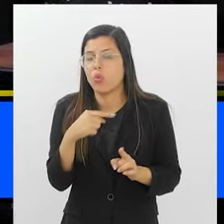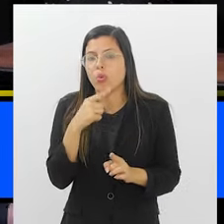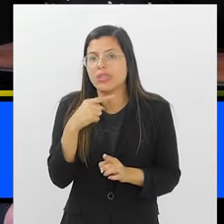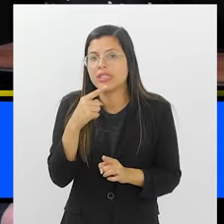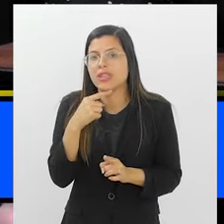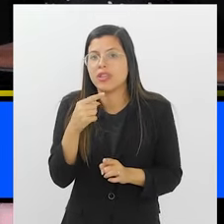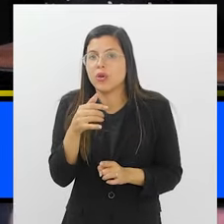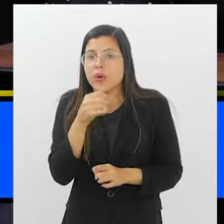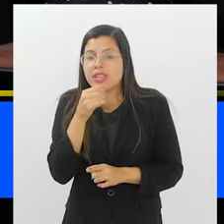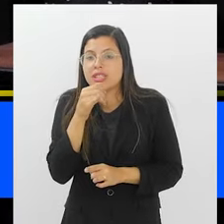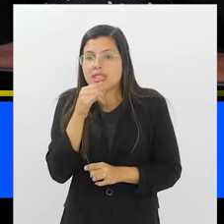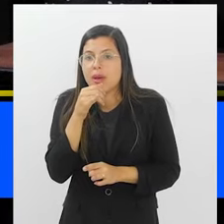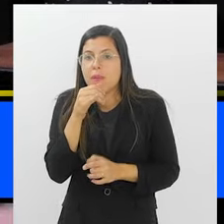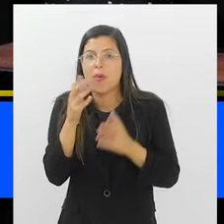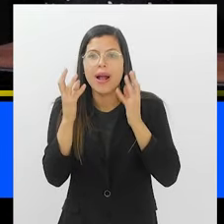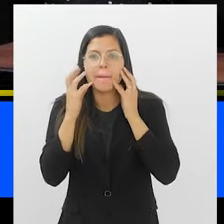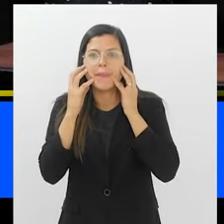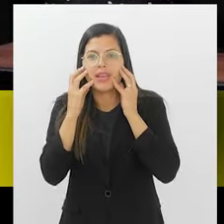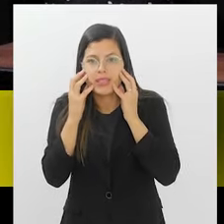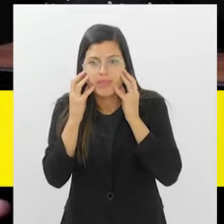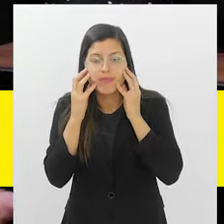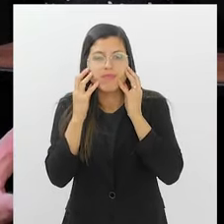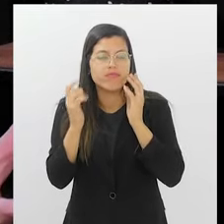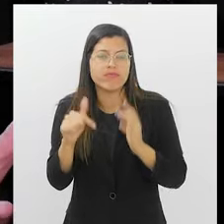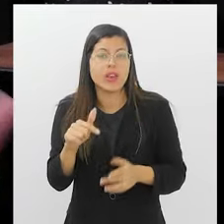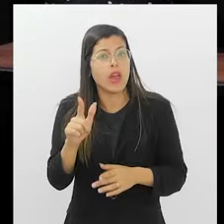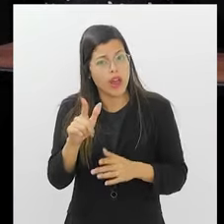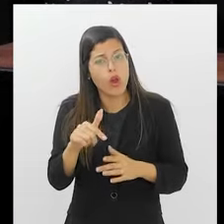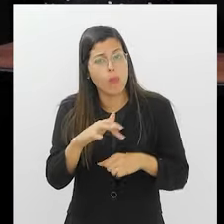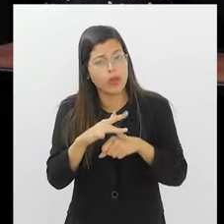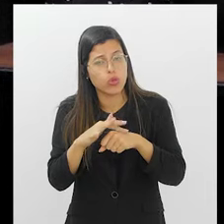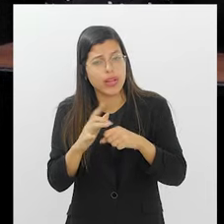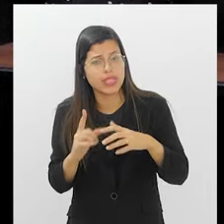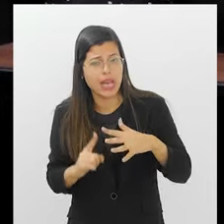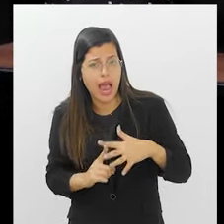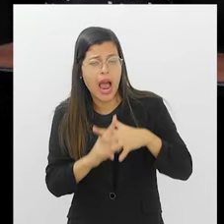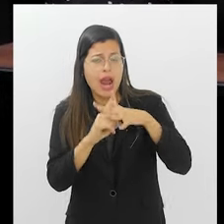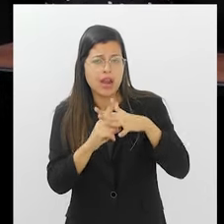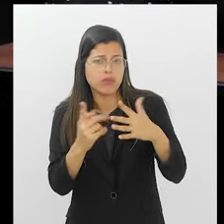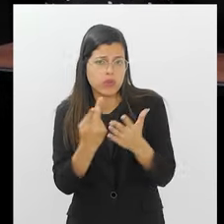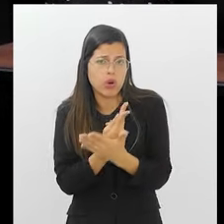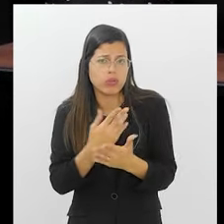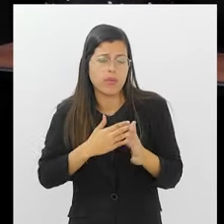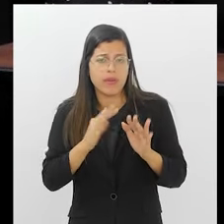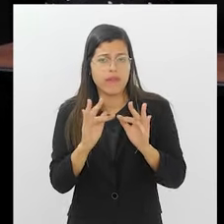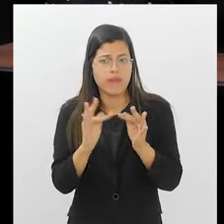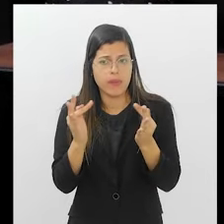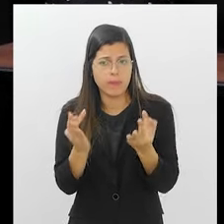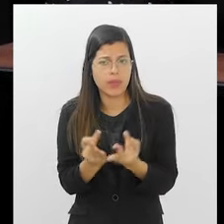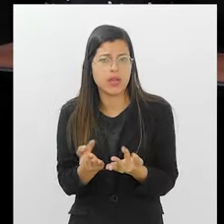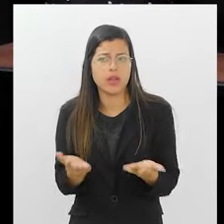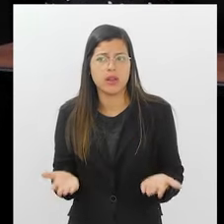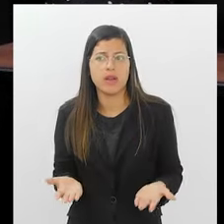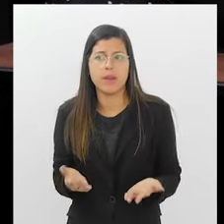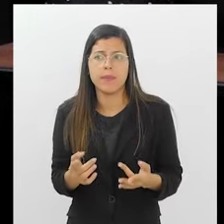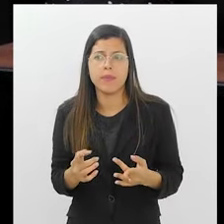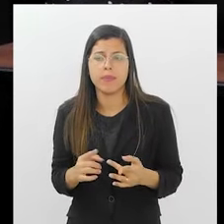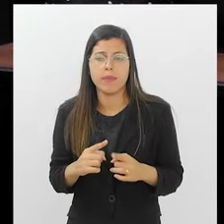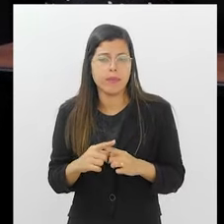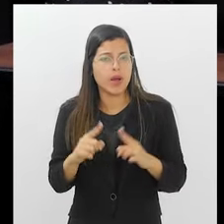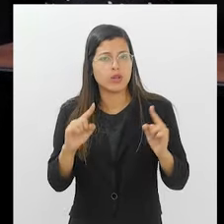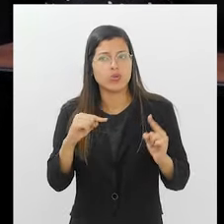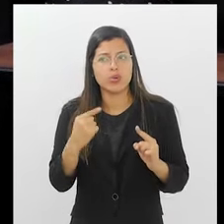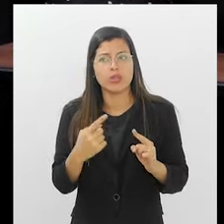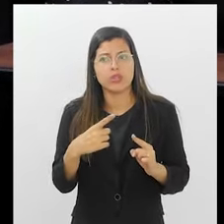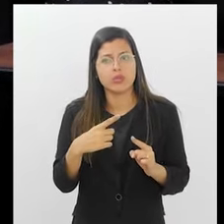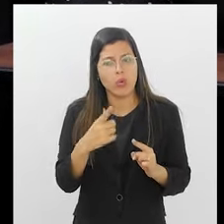cabeça. Nem isso ela faz. Ela tem 22 anos. Essa é uma doença rara que ocorreu na minha família. Tá? Por sorte, a gente